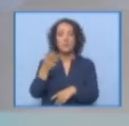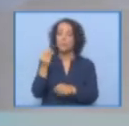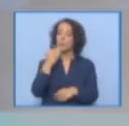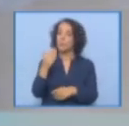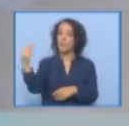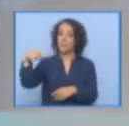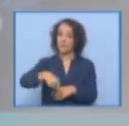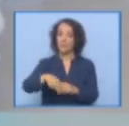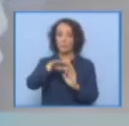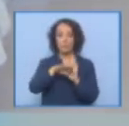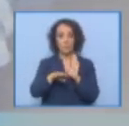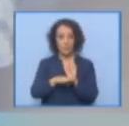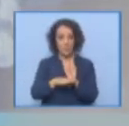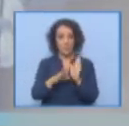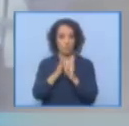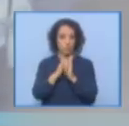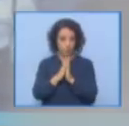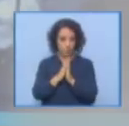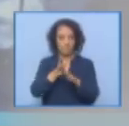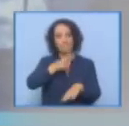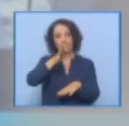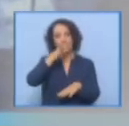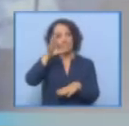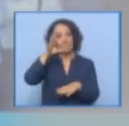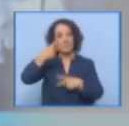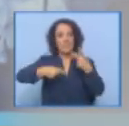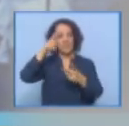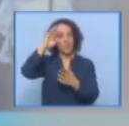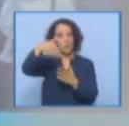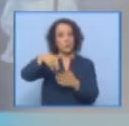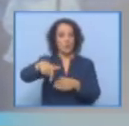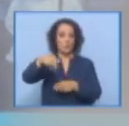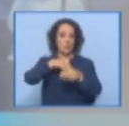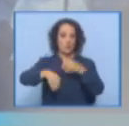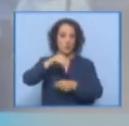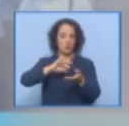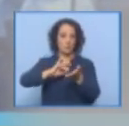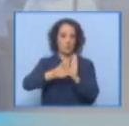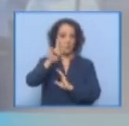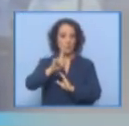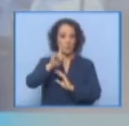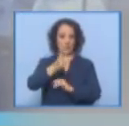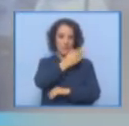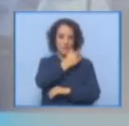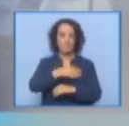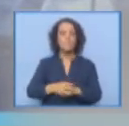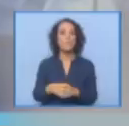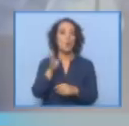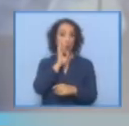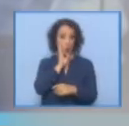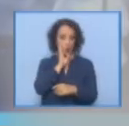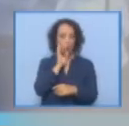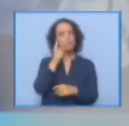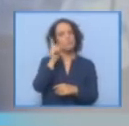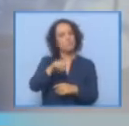por ter estado aqui no programa Eclésia a analisar os resultados destas eleições no Brasil na primeira volta. Mais logo, acompanhem